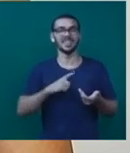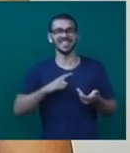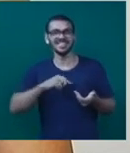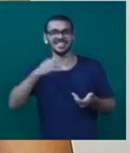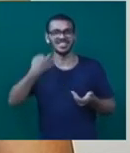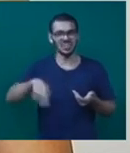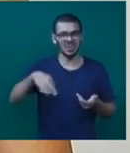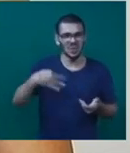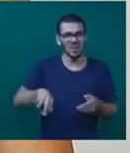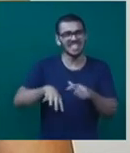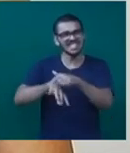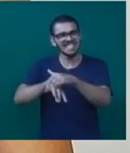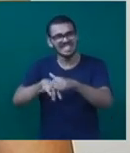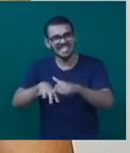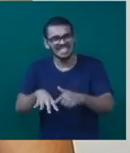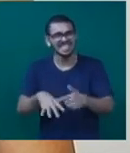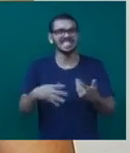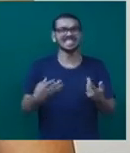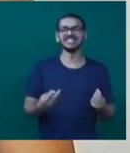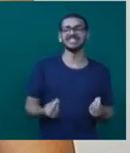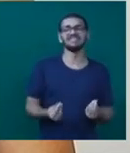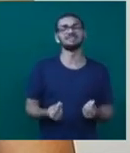nos dedos, né?